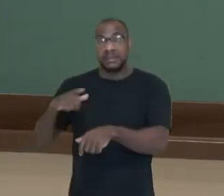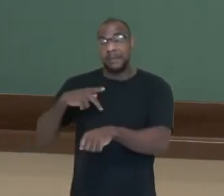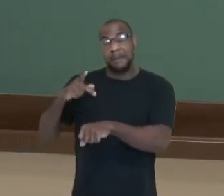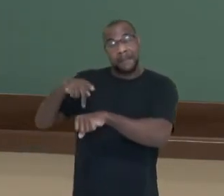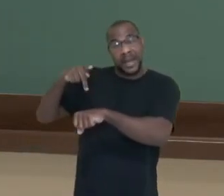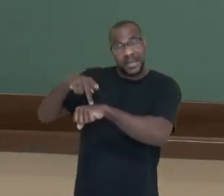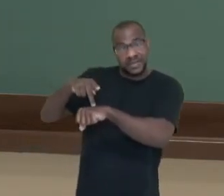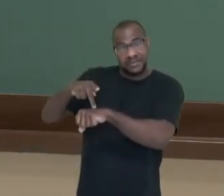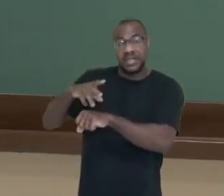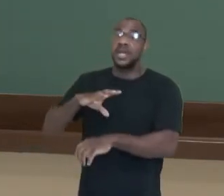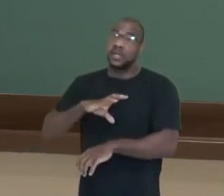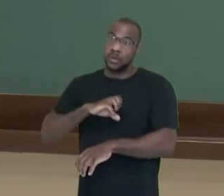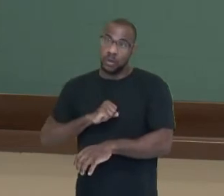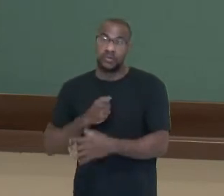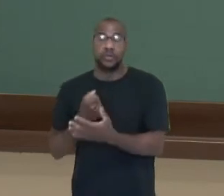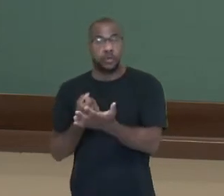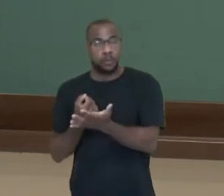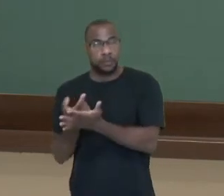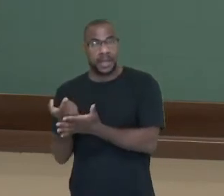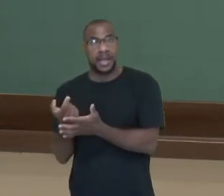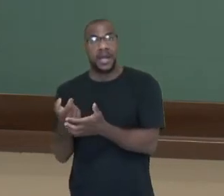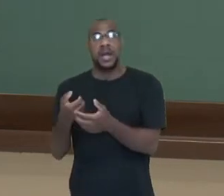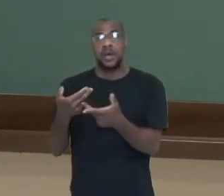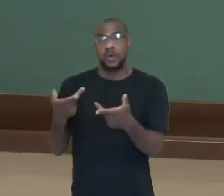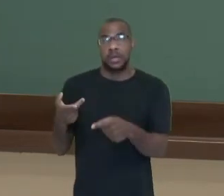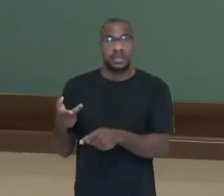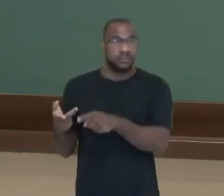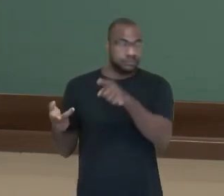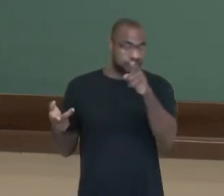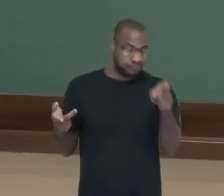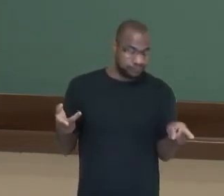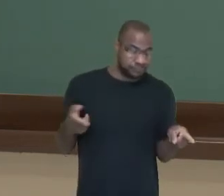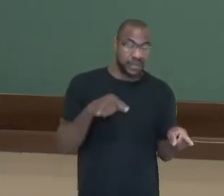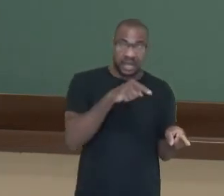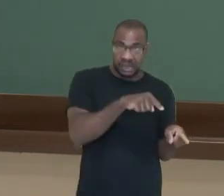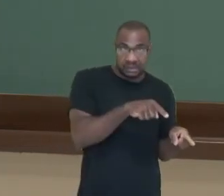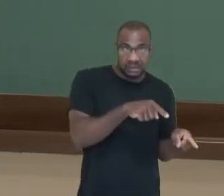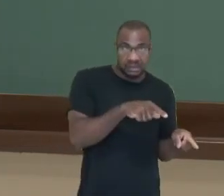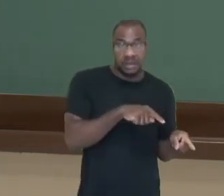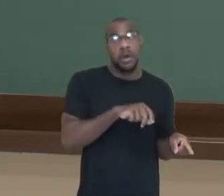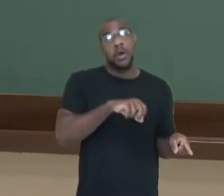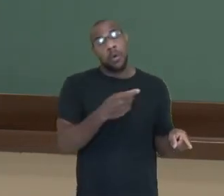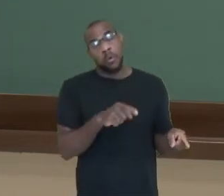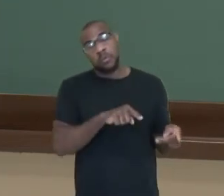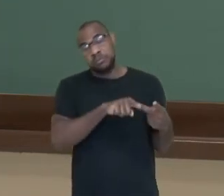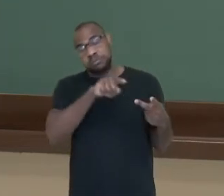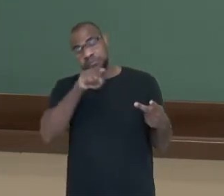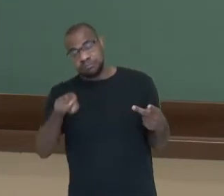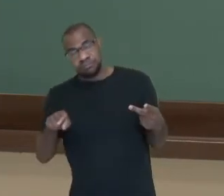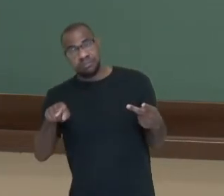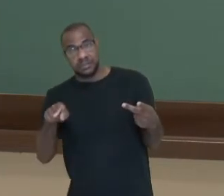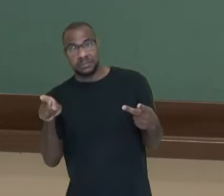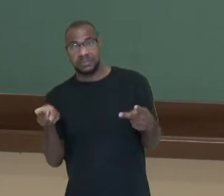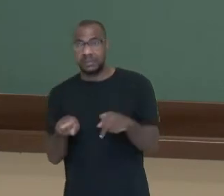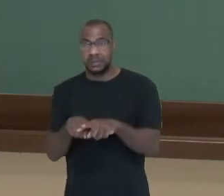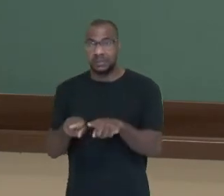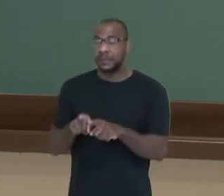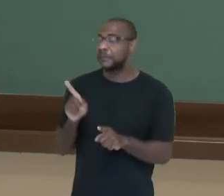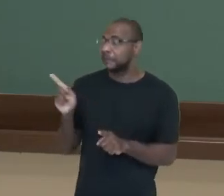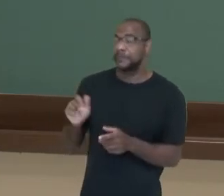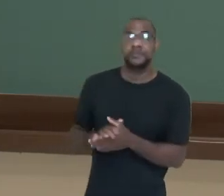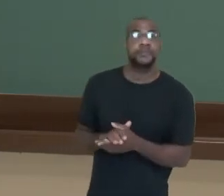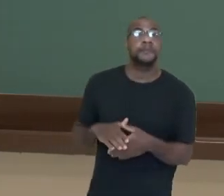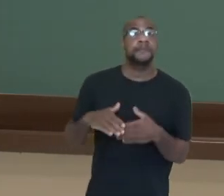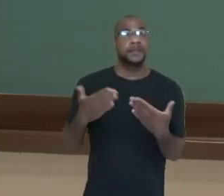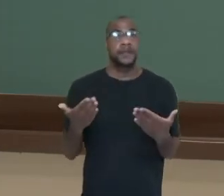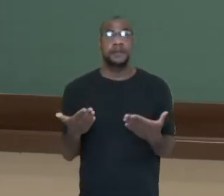que gostam de comprar, por exemplo, de áreas de pecuária intensiva ou pecuária extensiva. Nesse quesito,